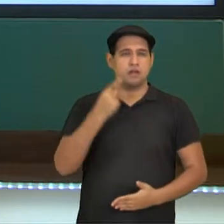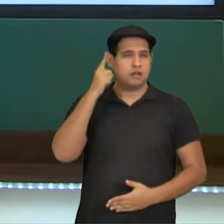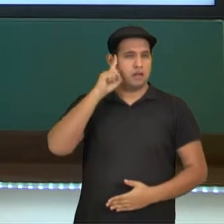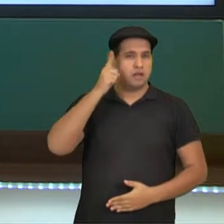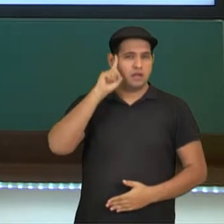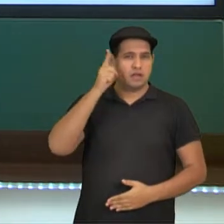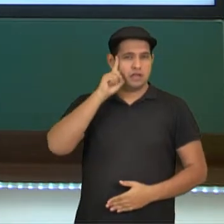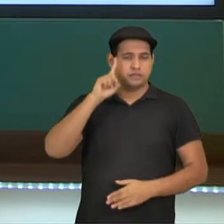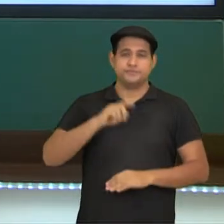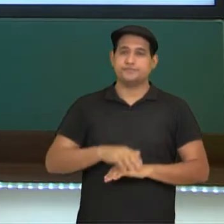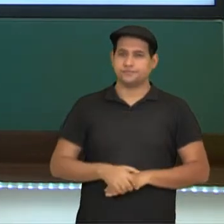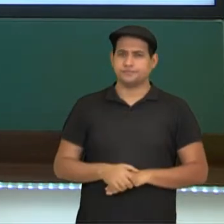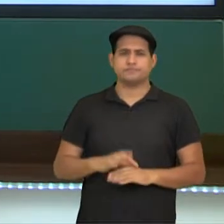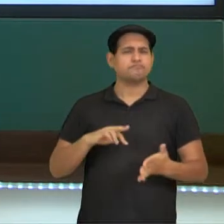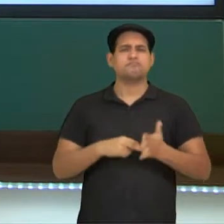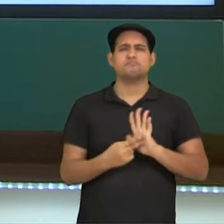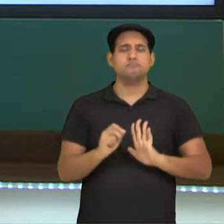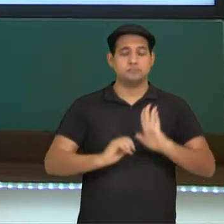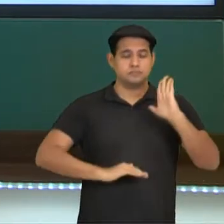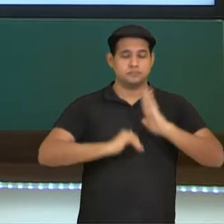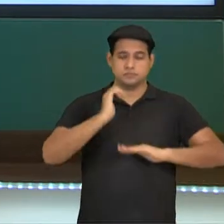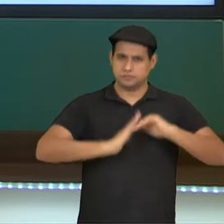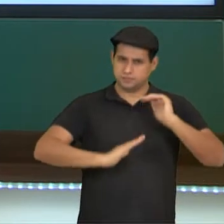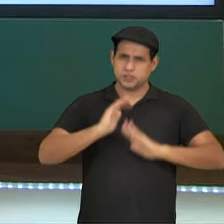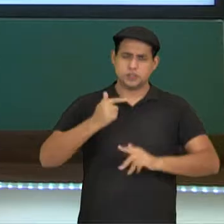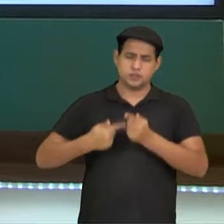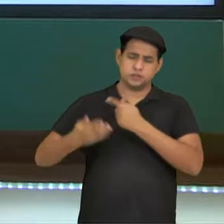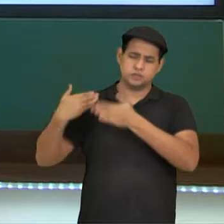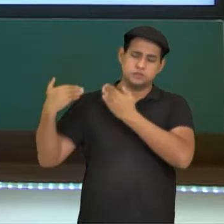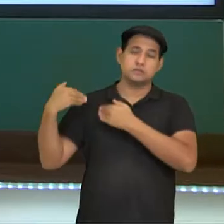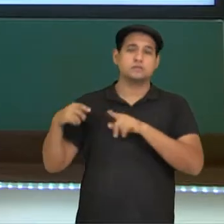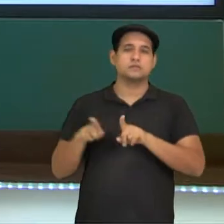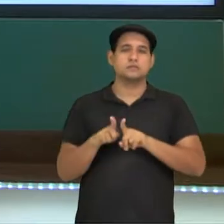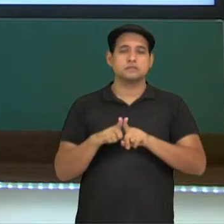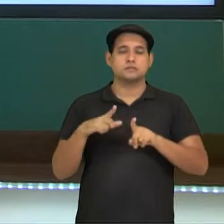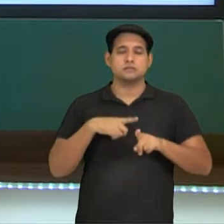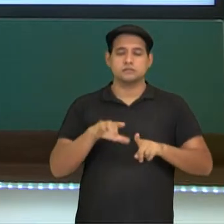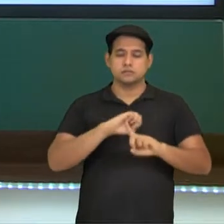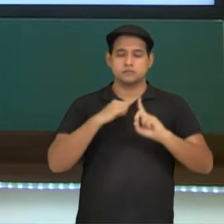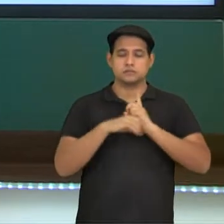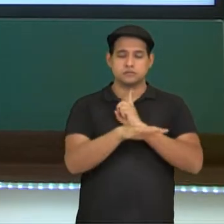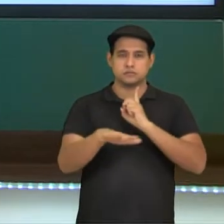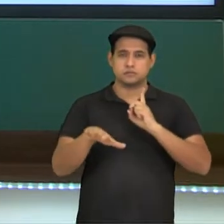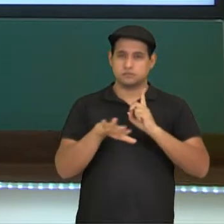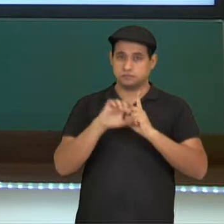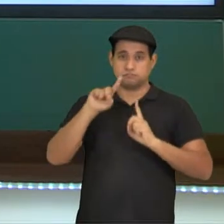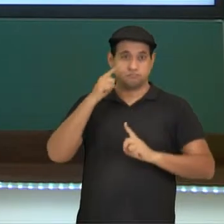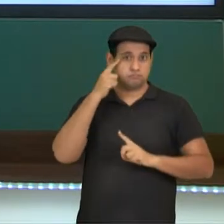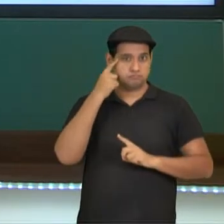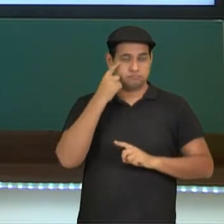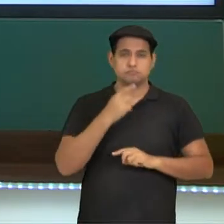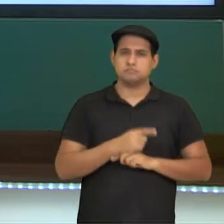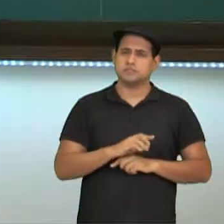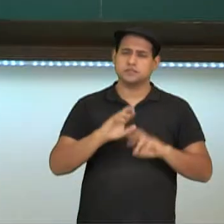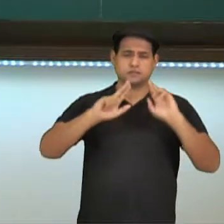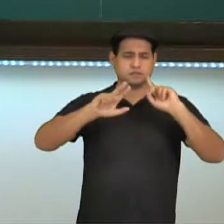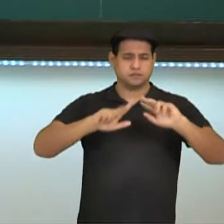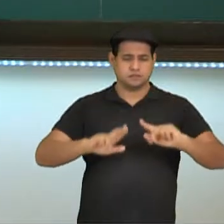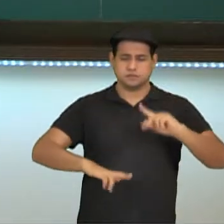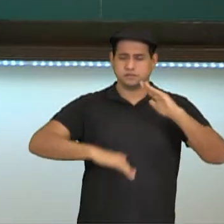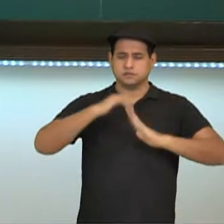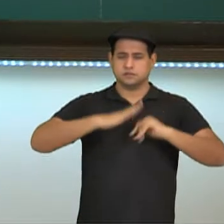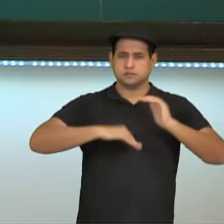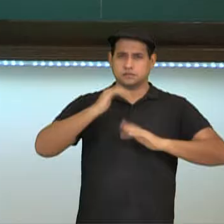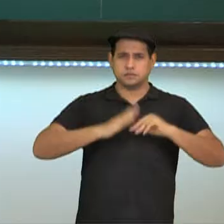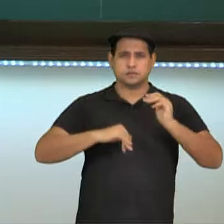diária. Tá? Trata-se de uma prática ancestral com raízes nas sociedades orientais. Então, como diversas outras